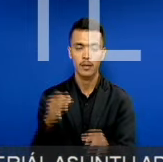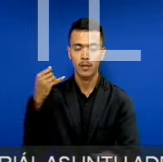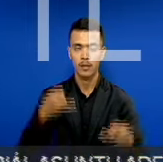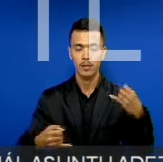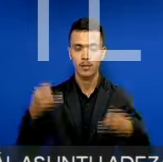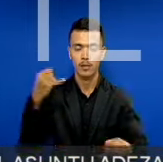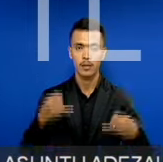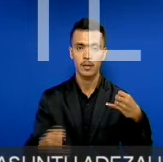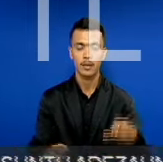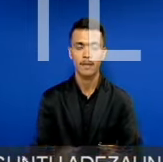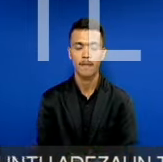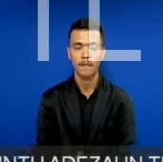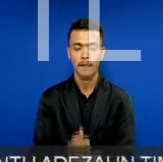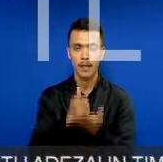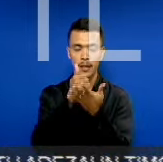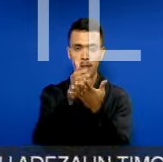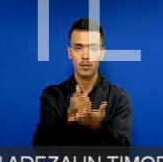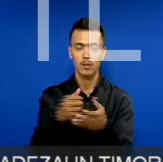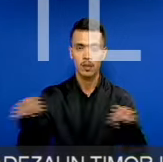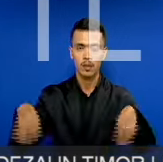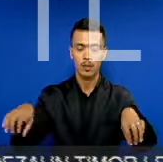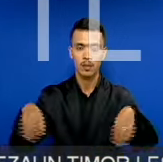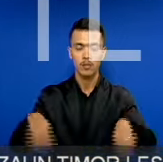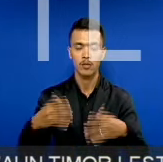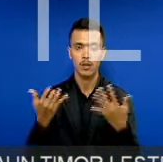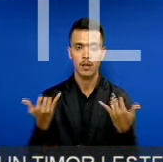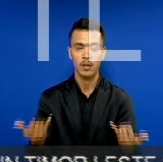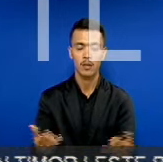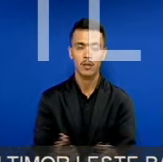Setor Justiça né. Me apoio a serviço no agora